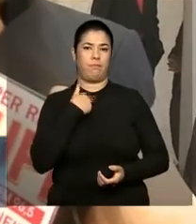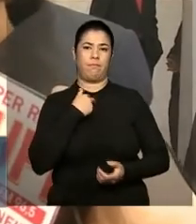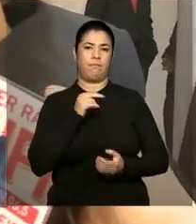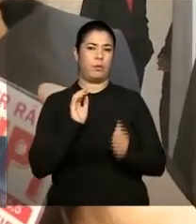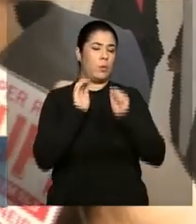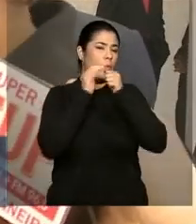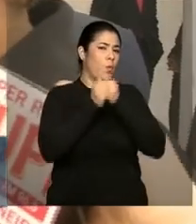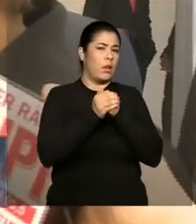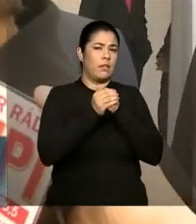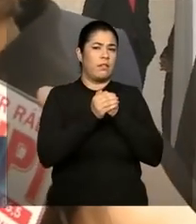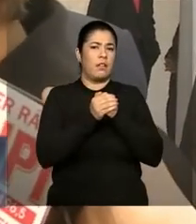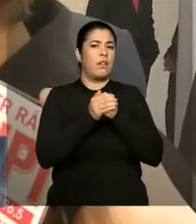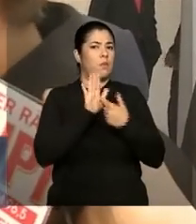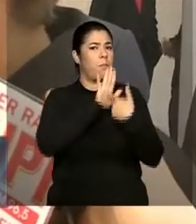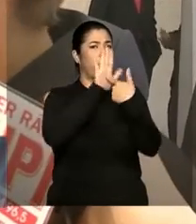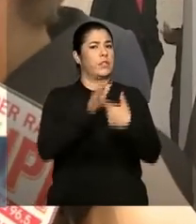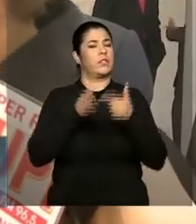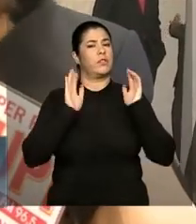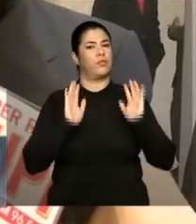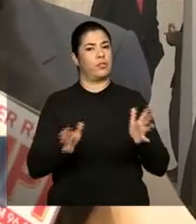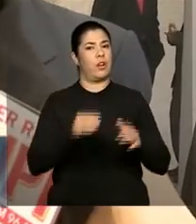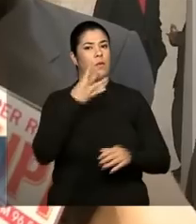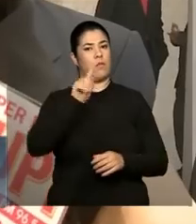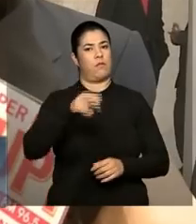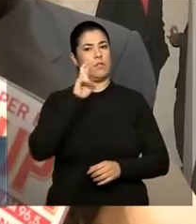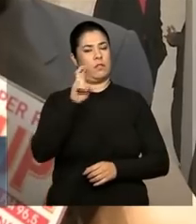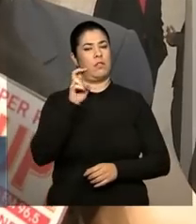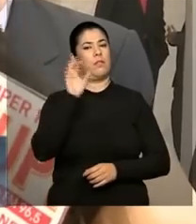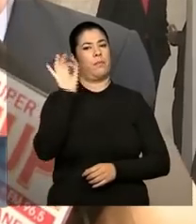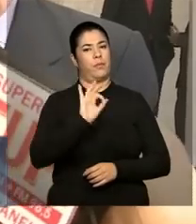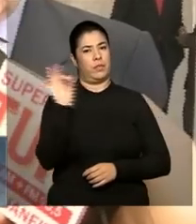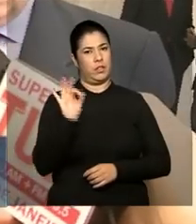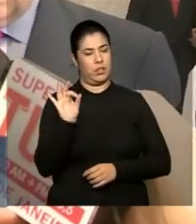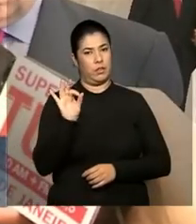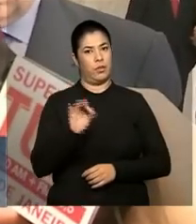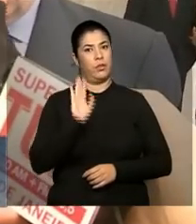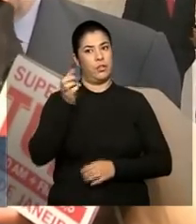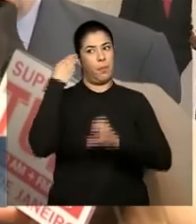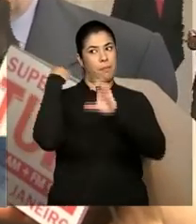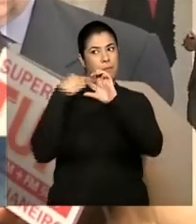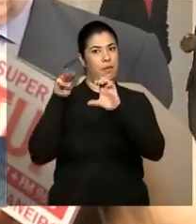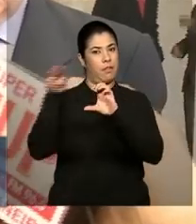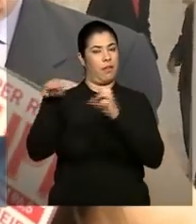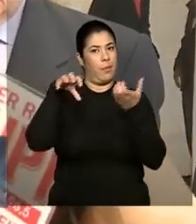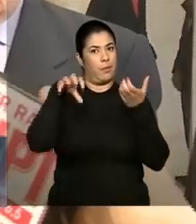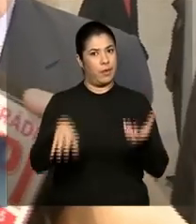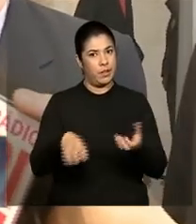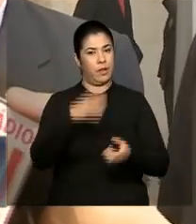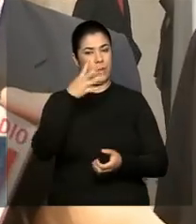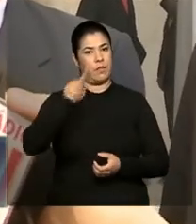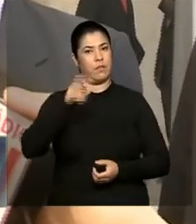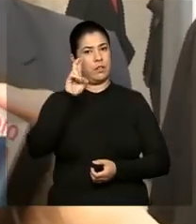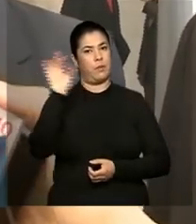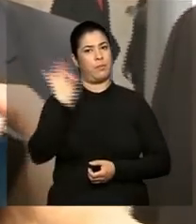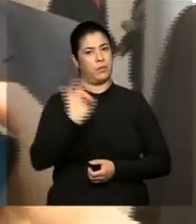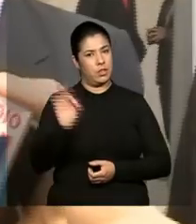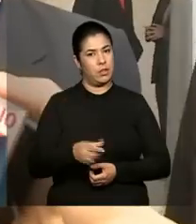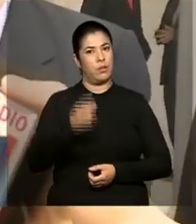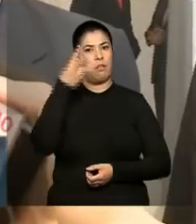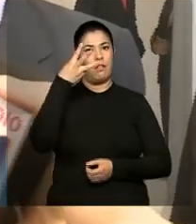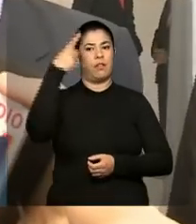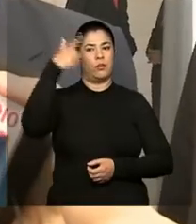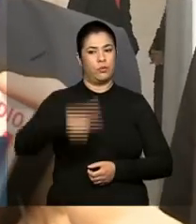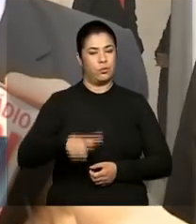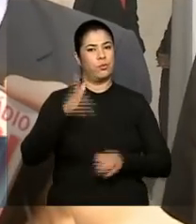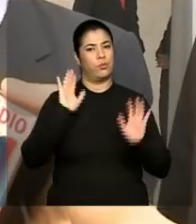era 4,5%. Eu já mandei por duas vezes, vou chegar à terceira vez. Mandei